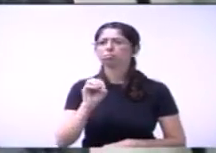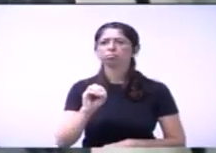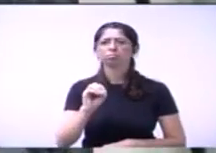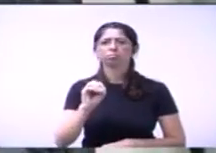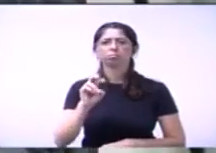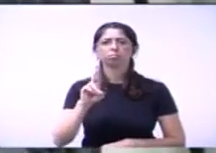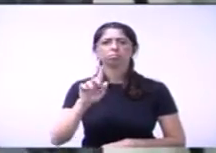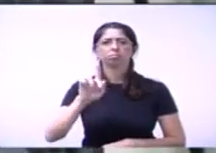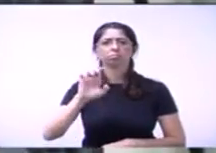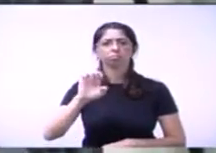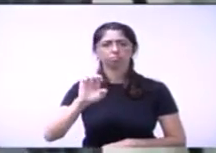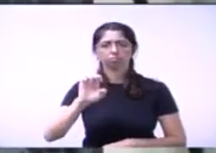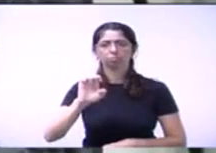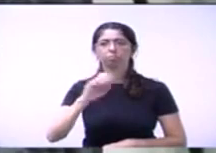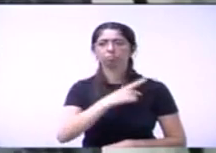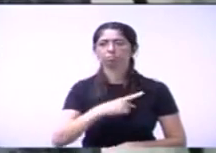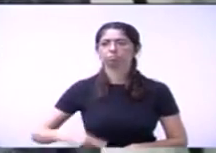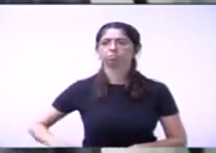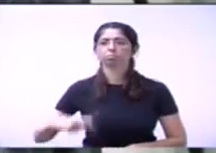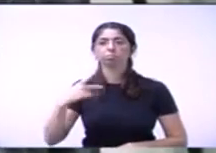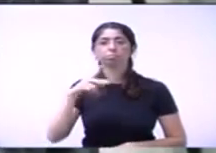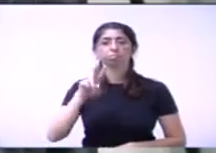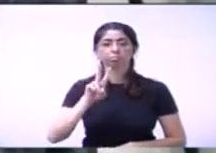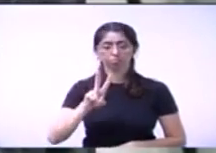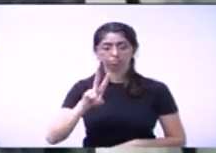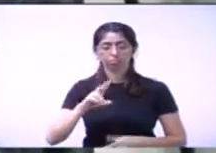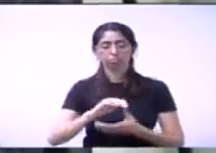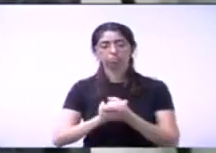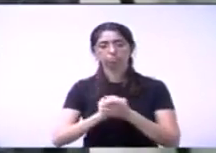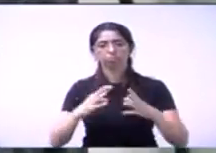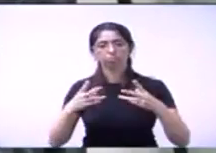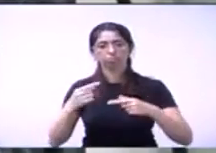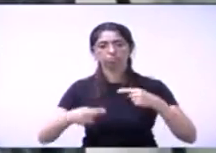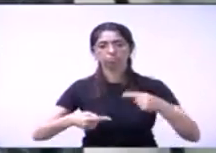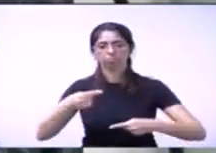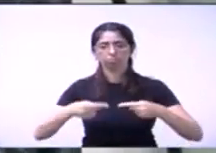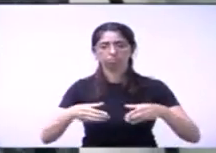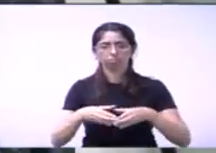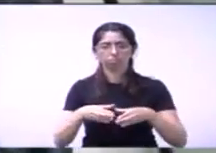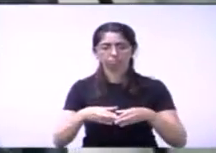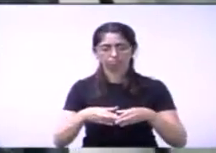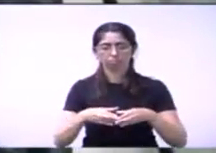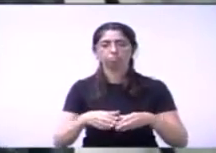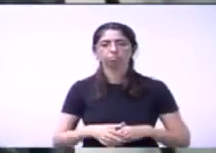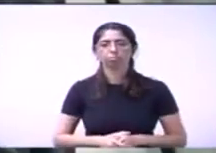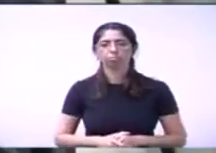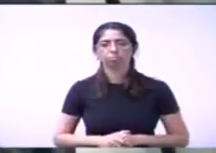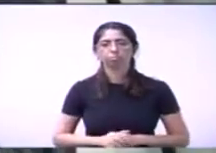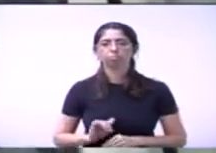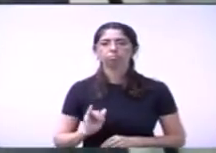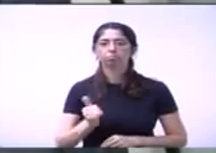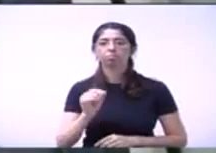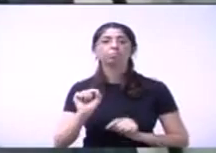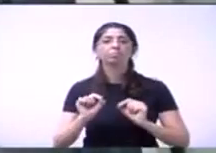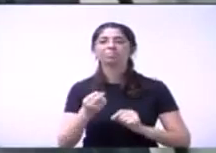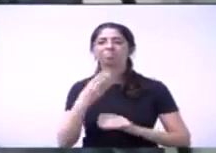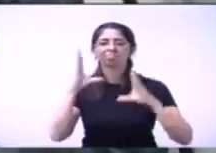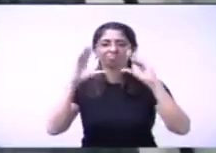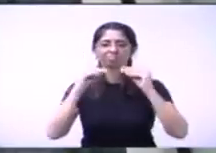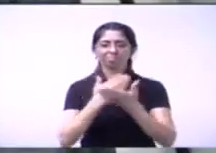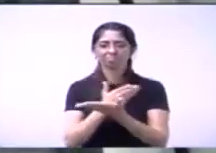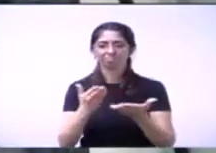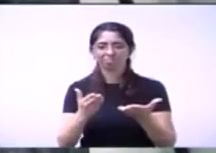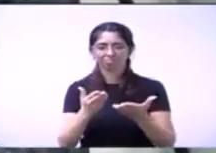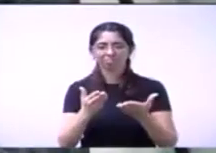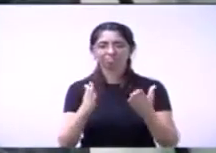PV, eu cumprimento todos os presidentes e a população presente e aproveito também para dar boa noite a todos aqueles que